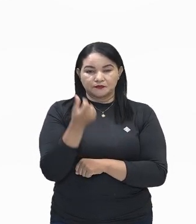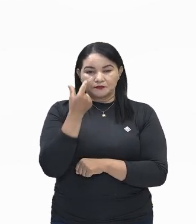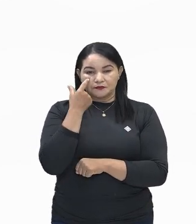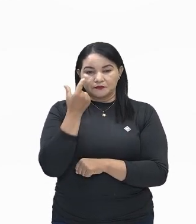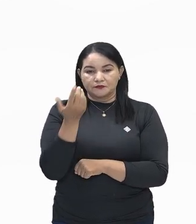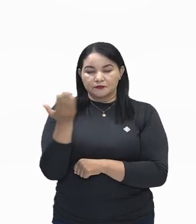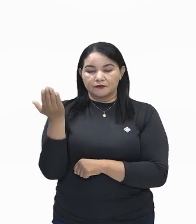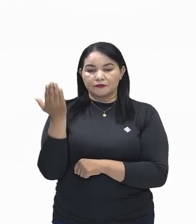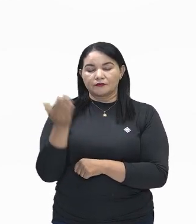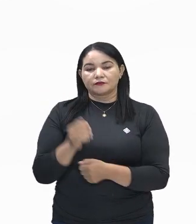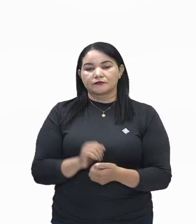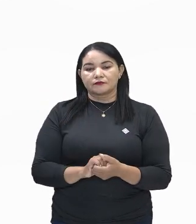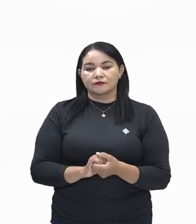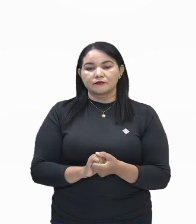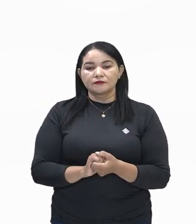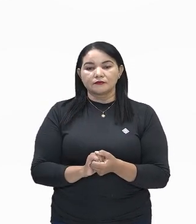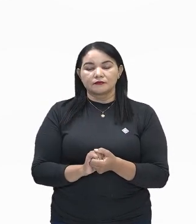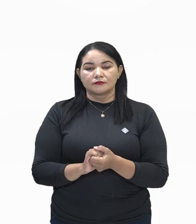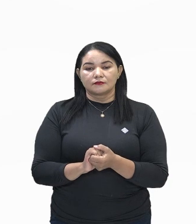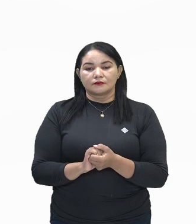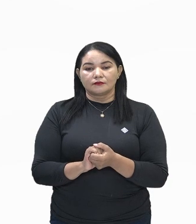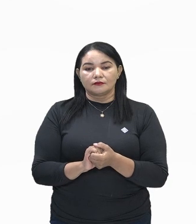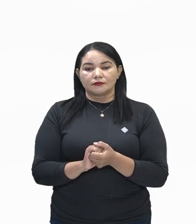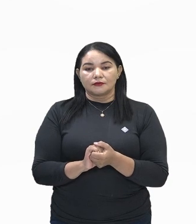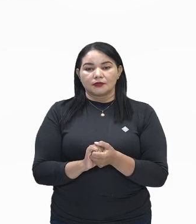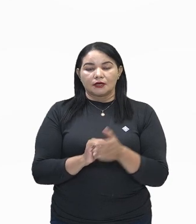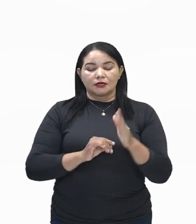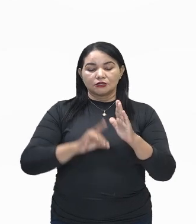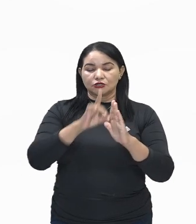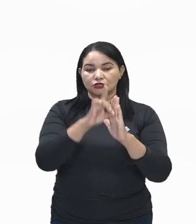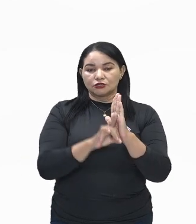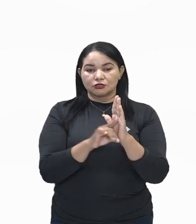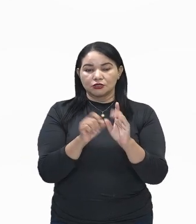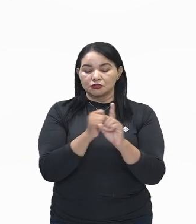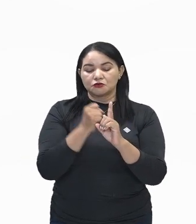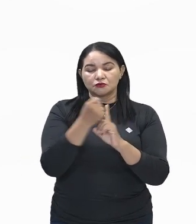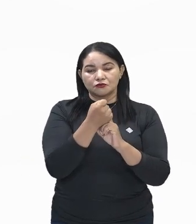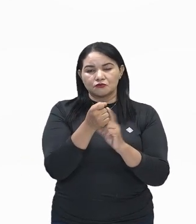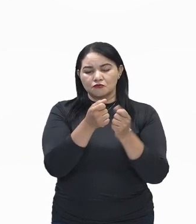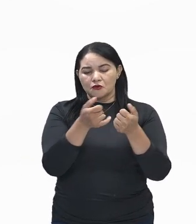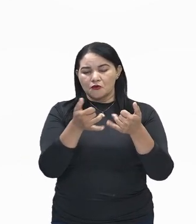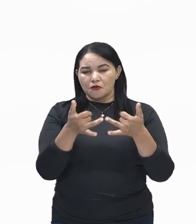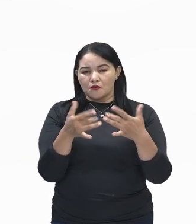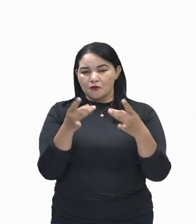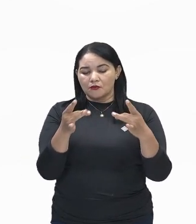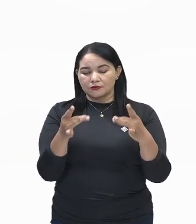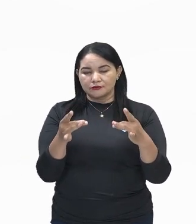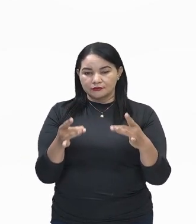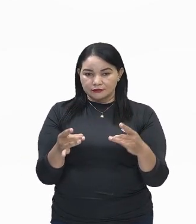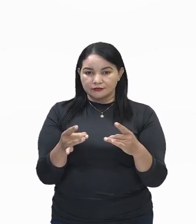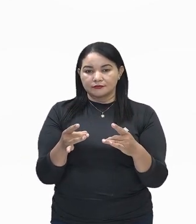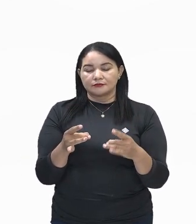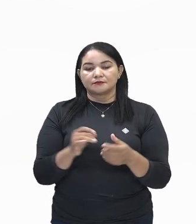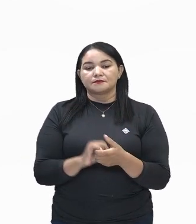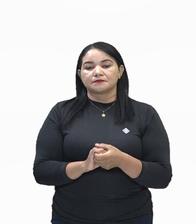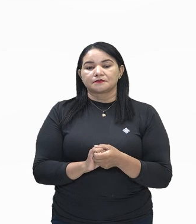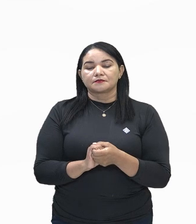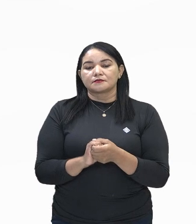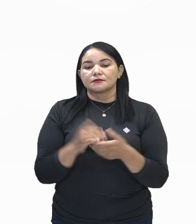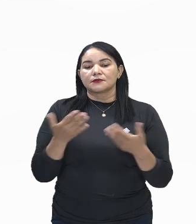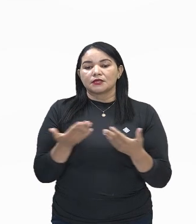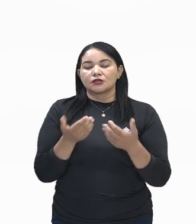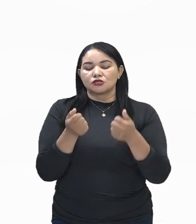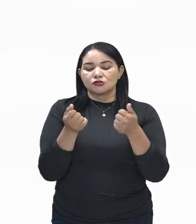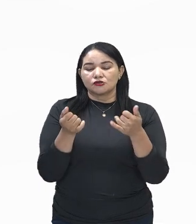que diz que sobre as séries de direitos sociais, né? Então, isso vai definir a